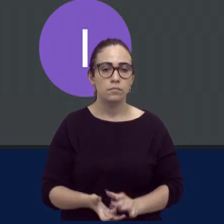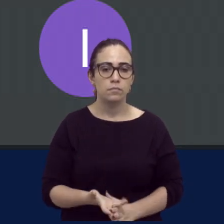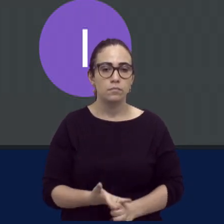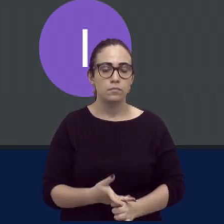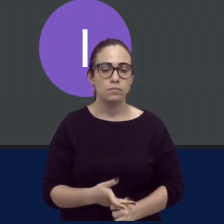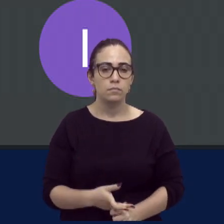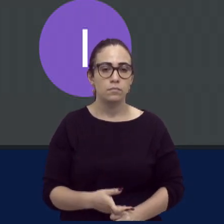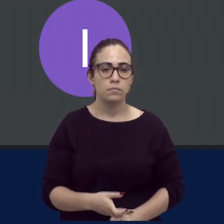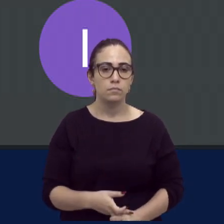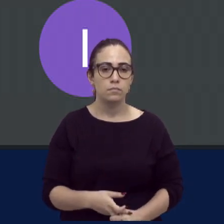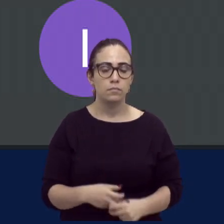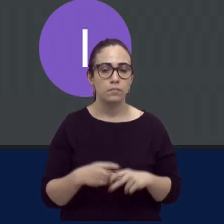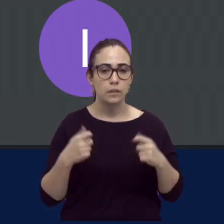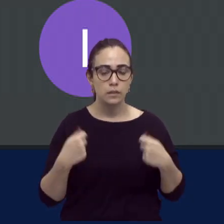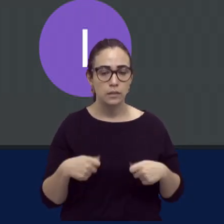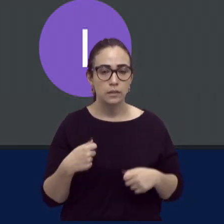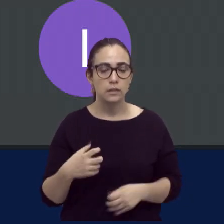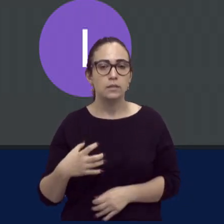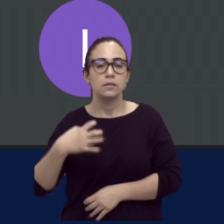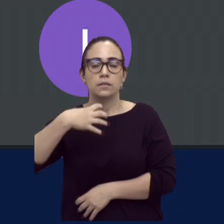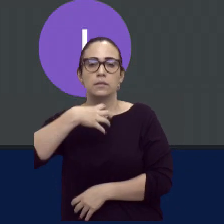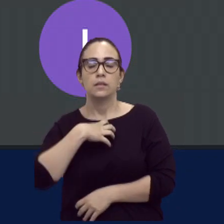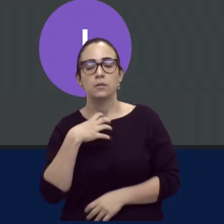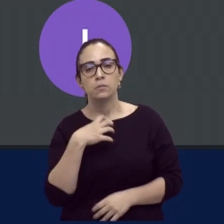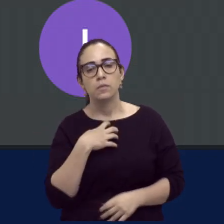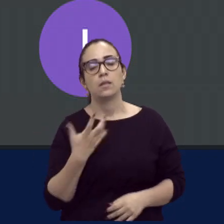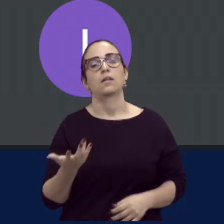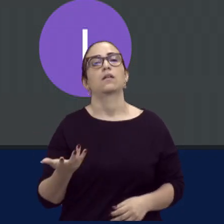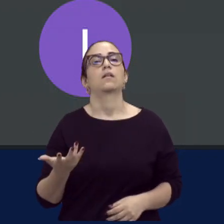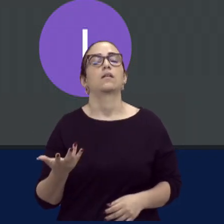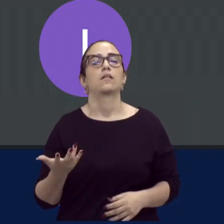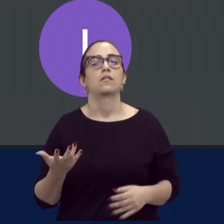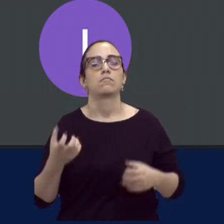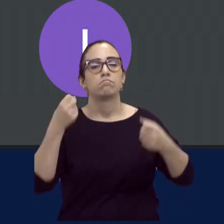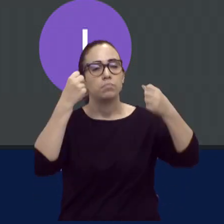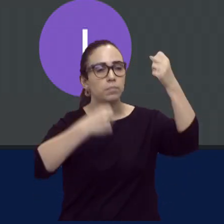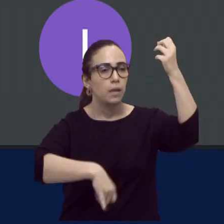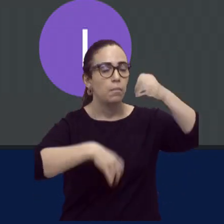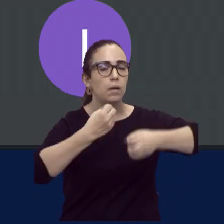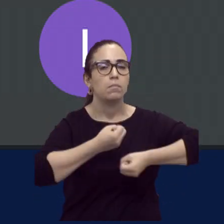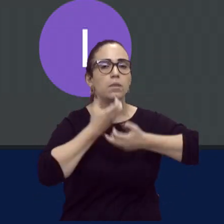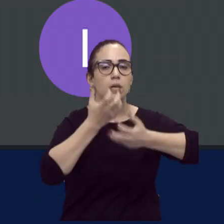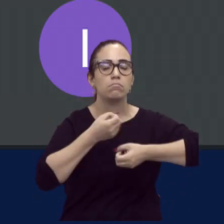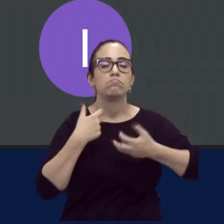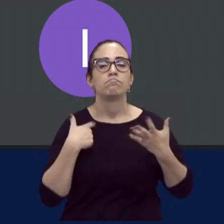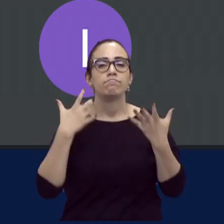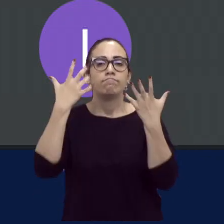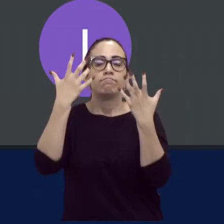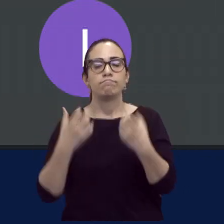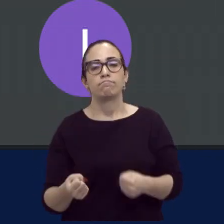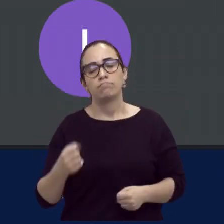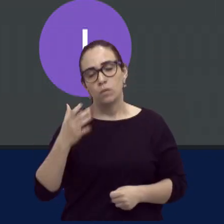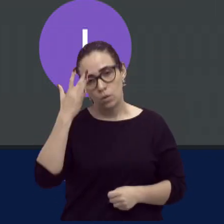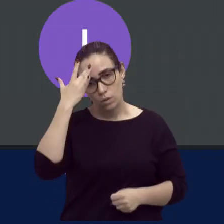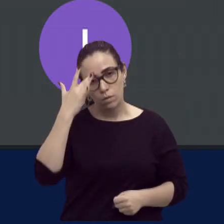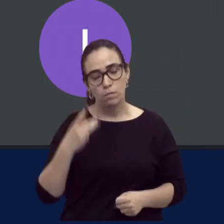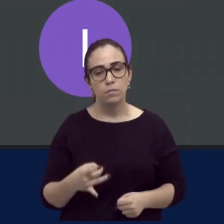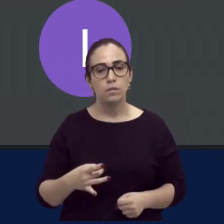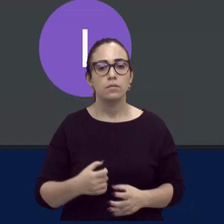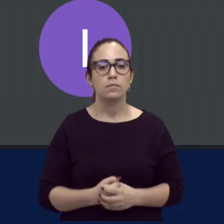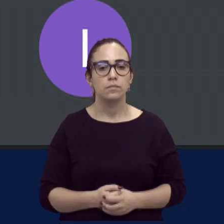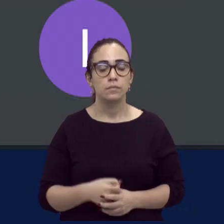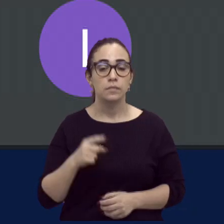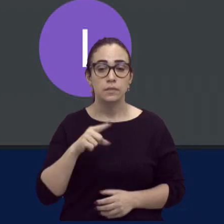o sentimento, o que ela trazia para mim era de acolhimento. Dentro da CNV,